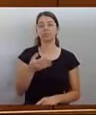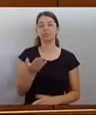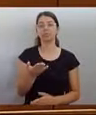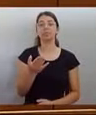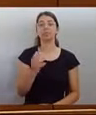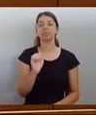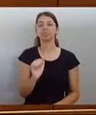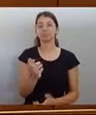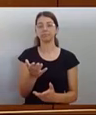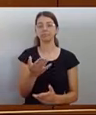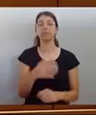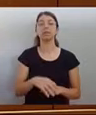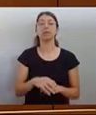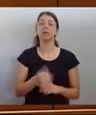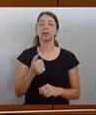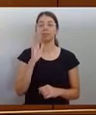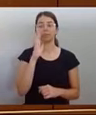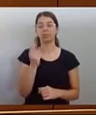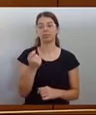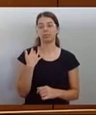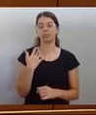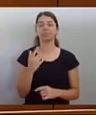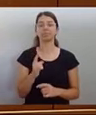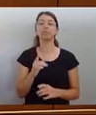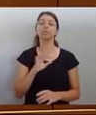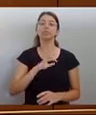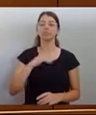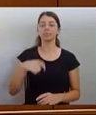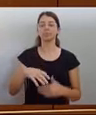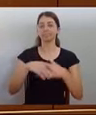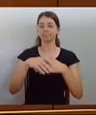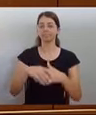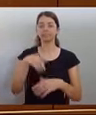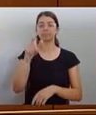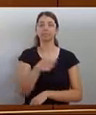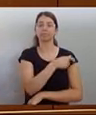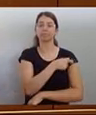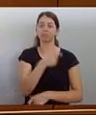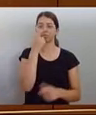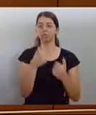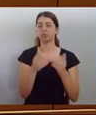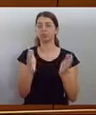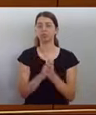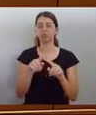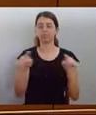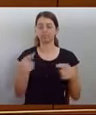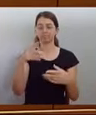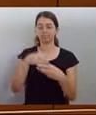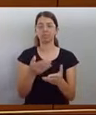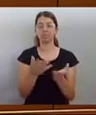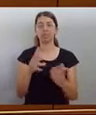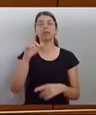Boa tarde. Eu há pouco não o fiz. Queria saudá-lo, Sr. Presidente, e na sua pessoa todos os presentes nesta sala, bem como todos aqueles